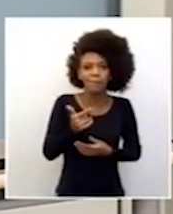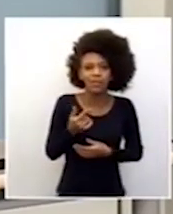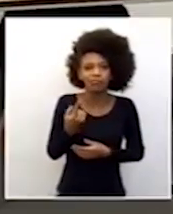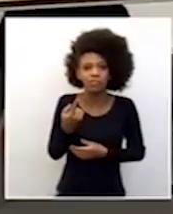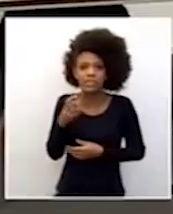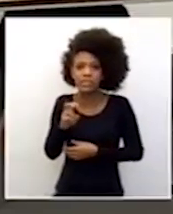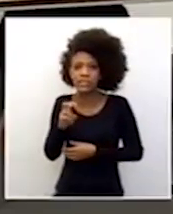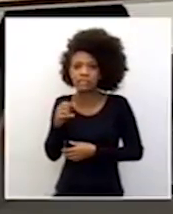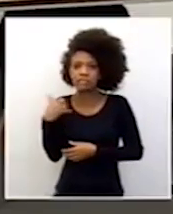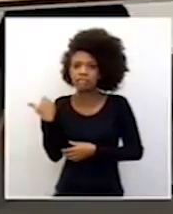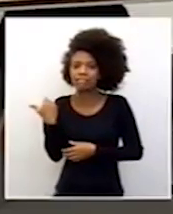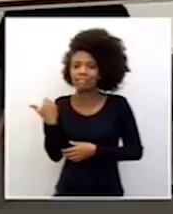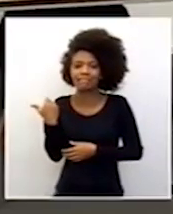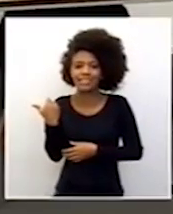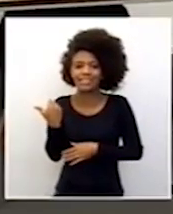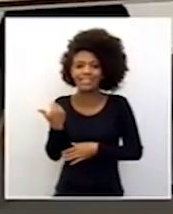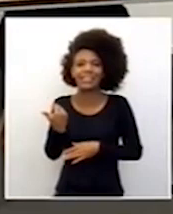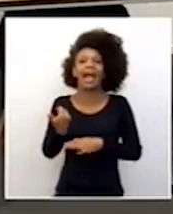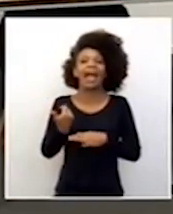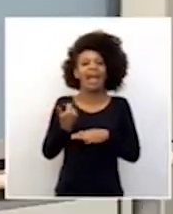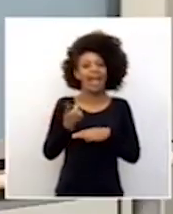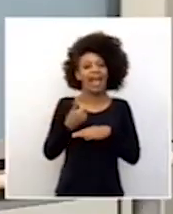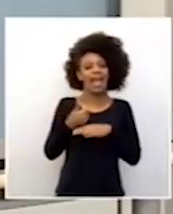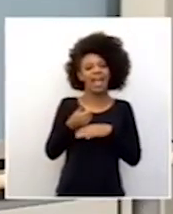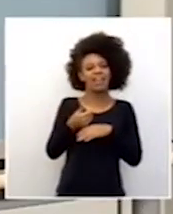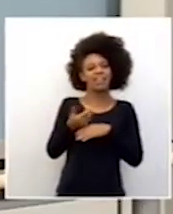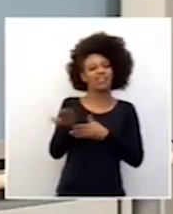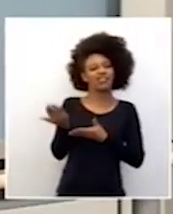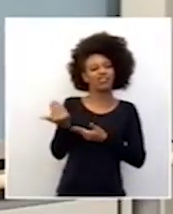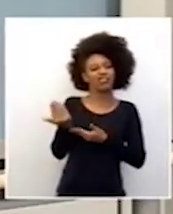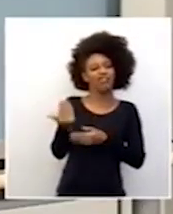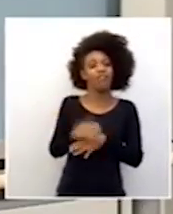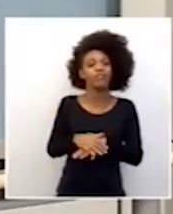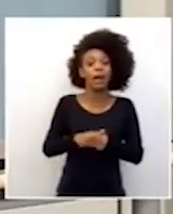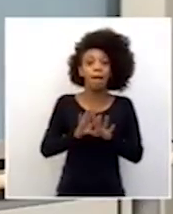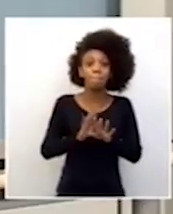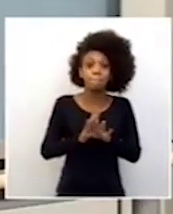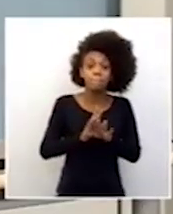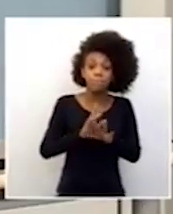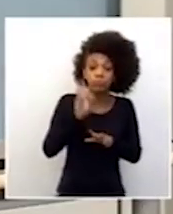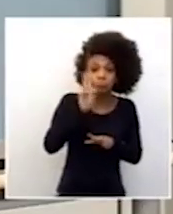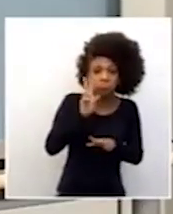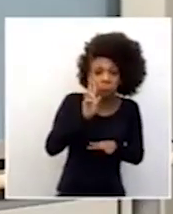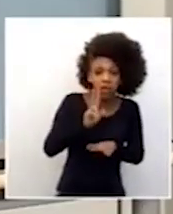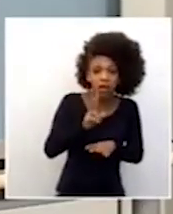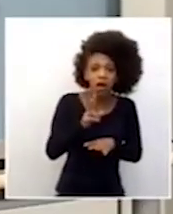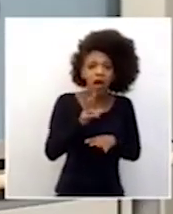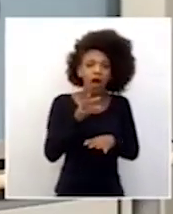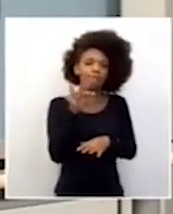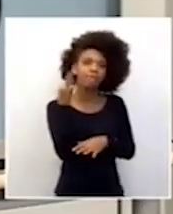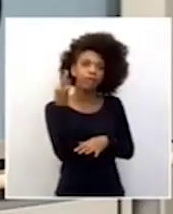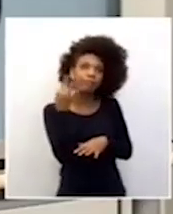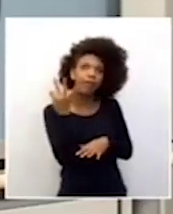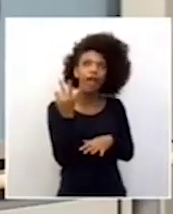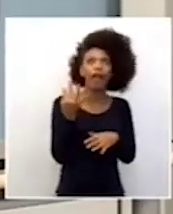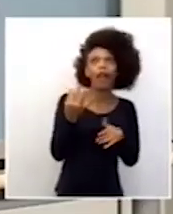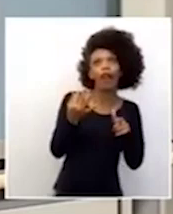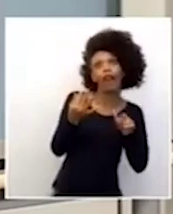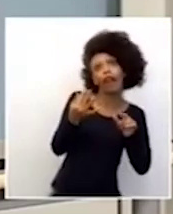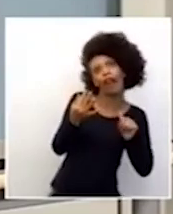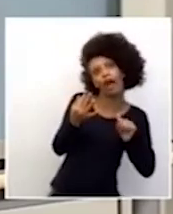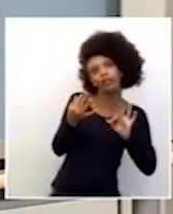completos. Precoce, não? Ele é precoce, gente. A história diz que ele sabia falar francês, latim,